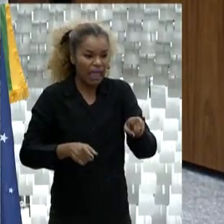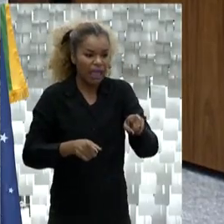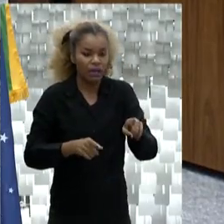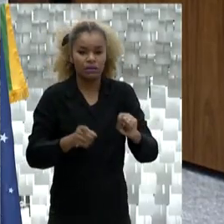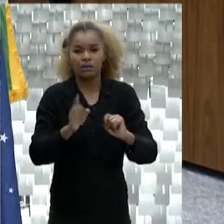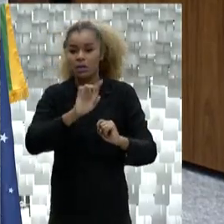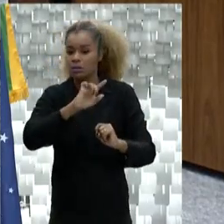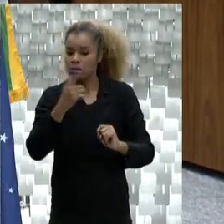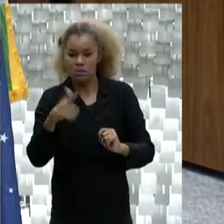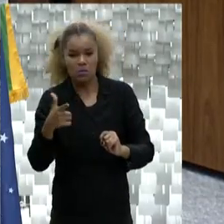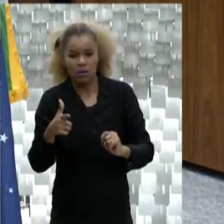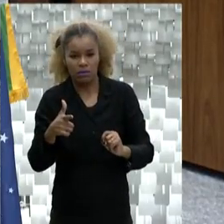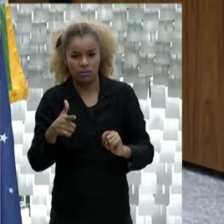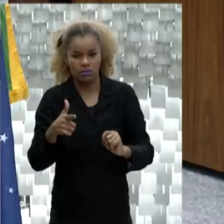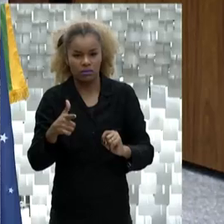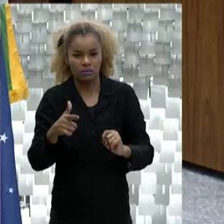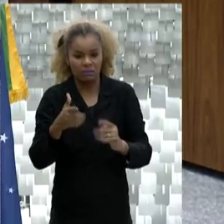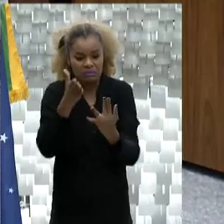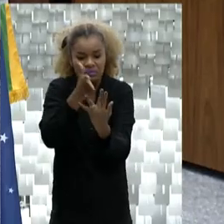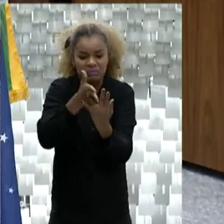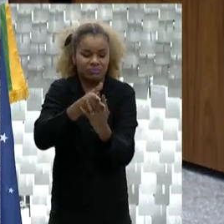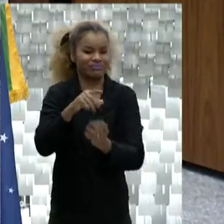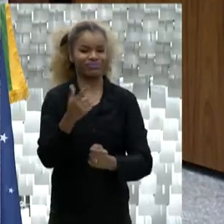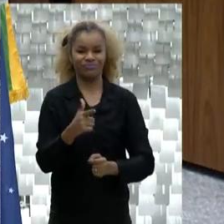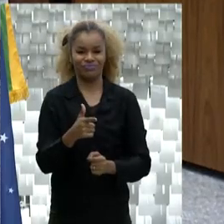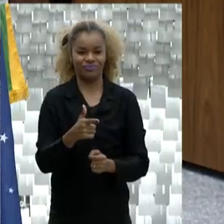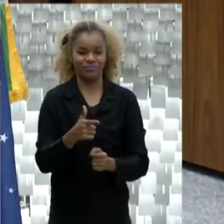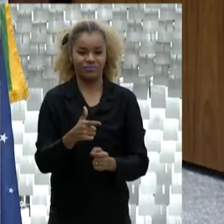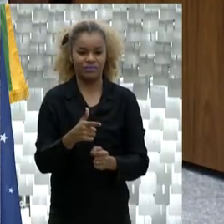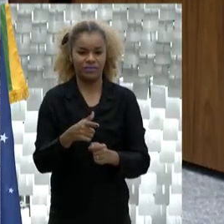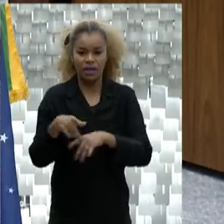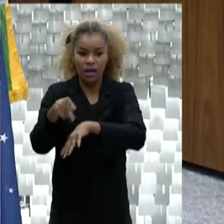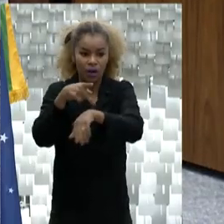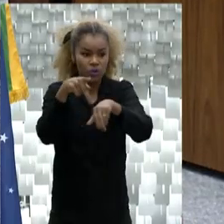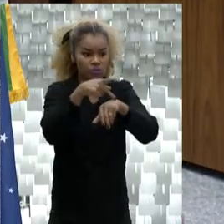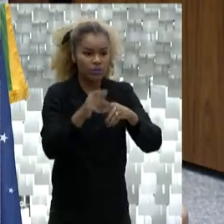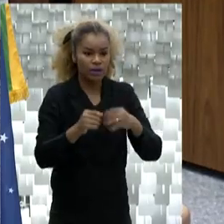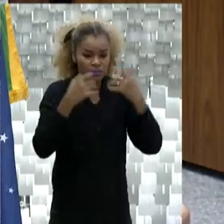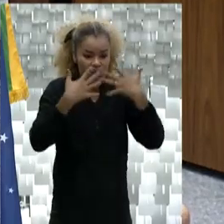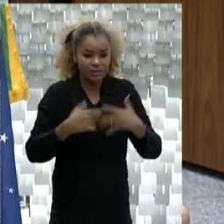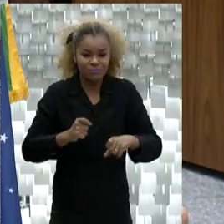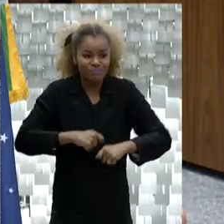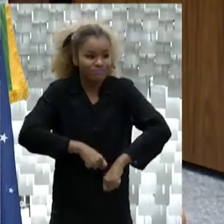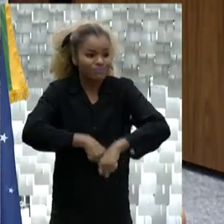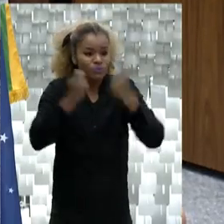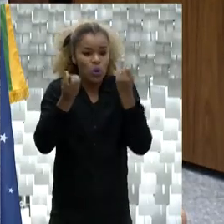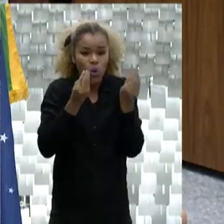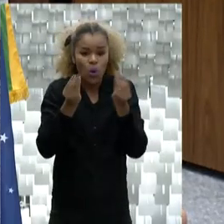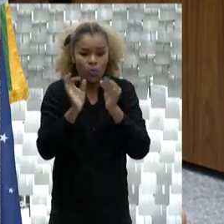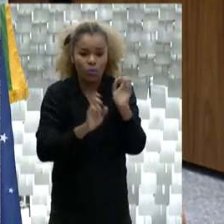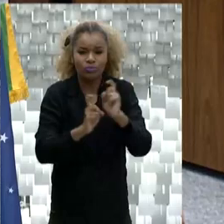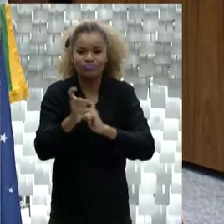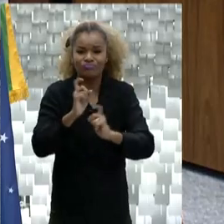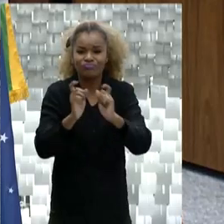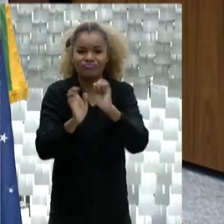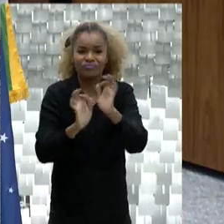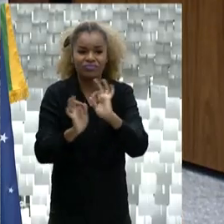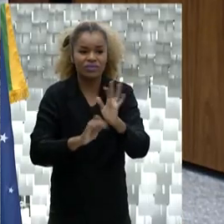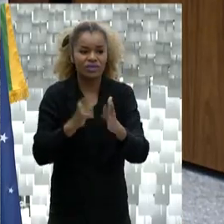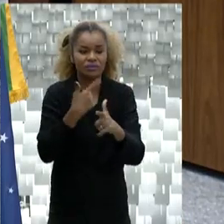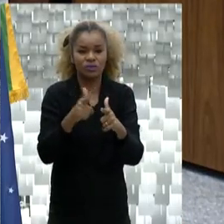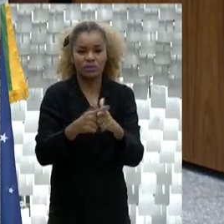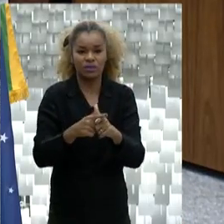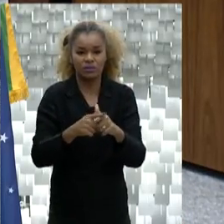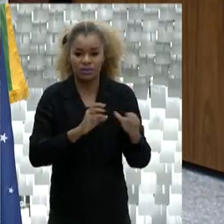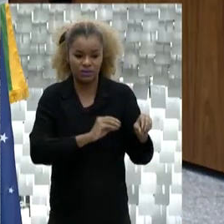Ainda os países declaram-se impotentes para gerenciar essa crise, que mais do que